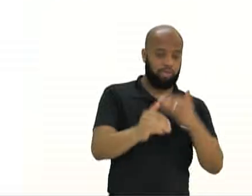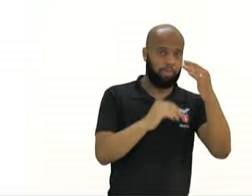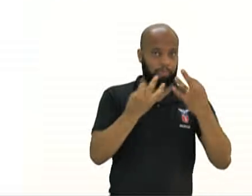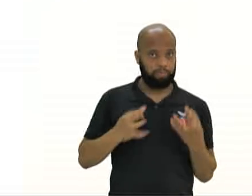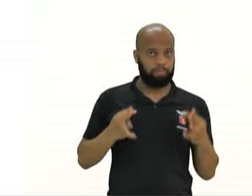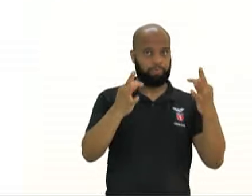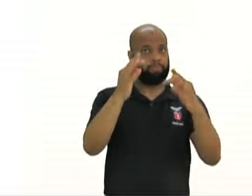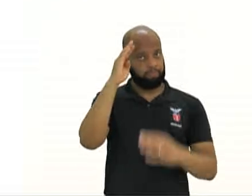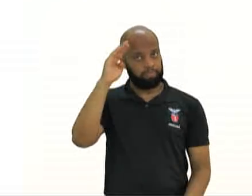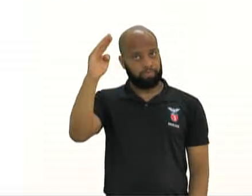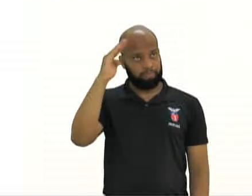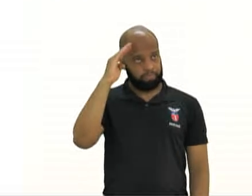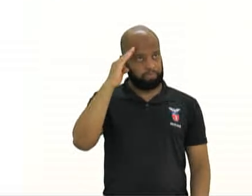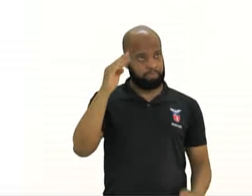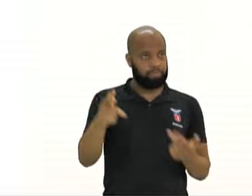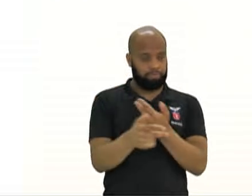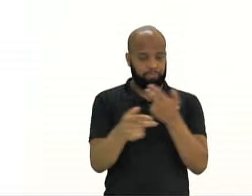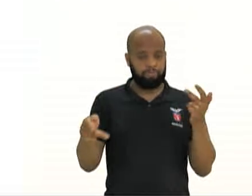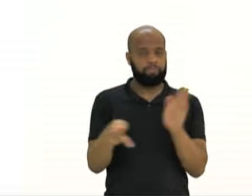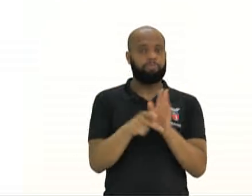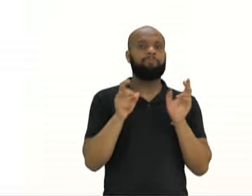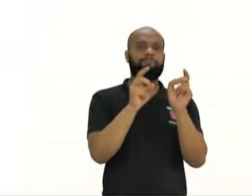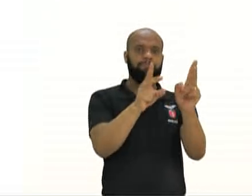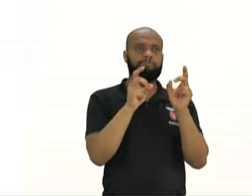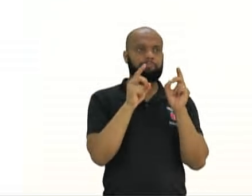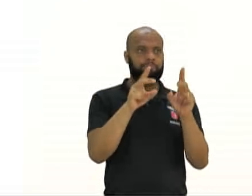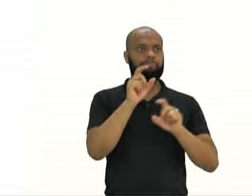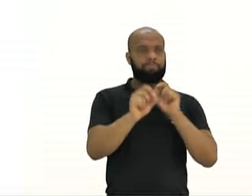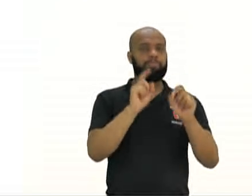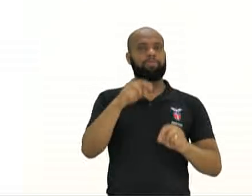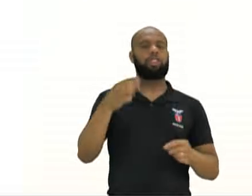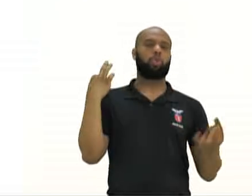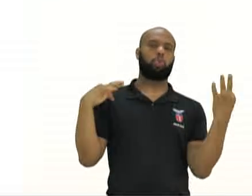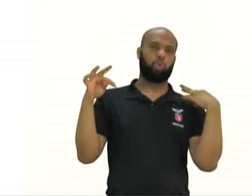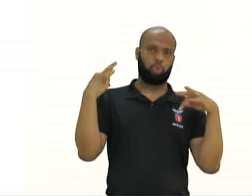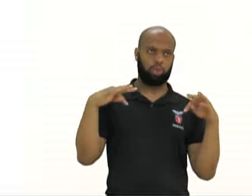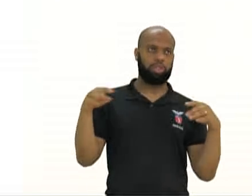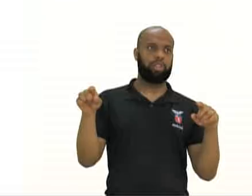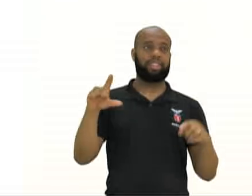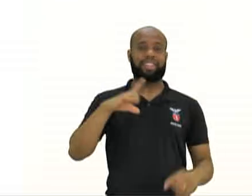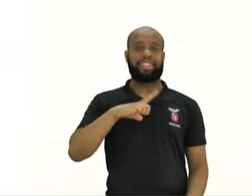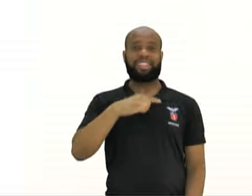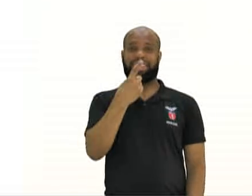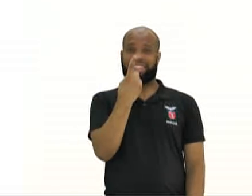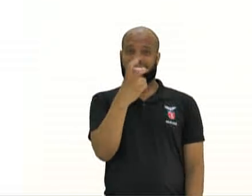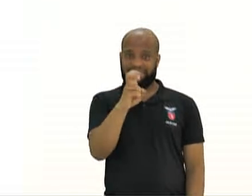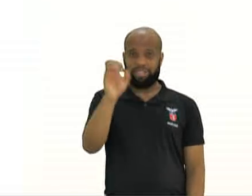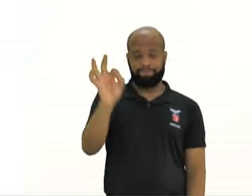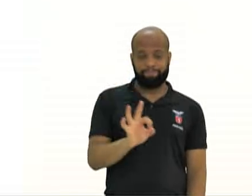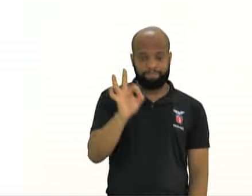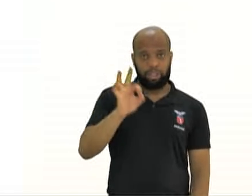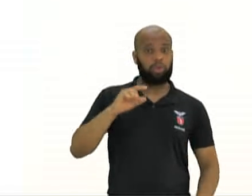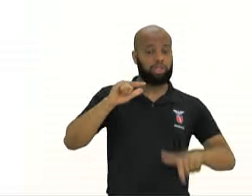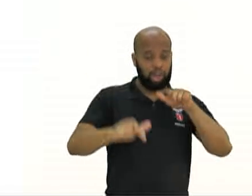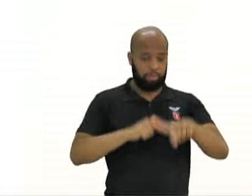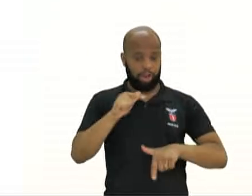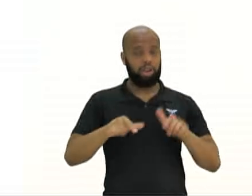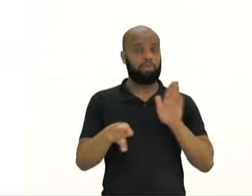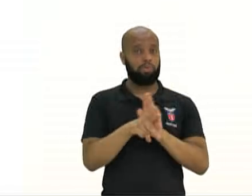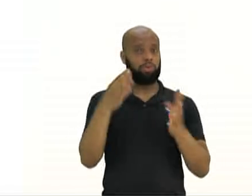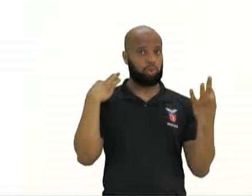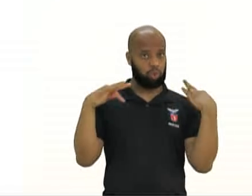que era o principal mercado de exportação, né, da Nova Zelândia, é o turismo, emprega 15% da população, contribui